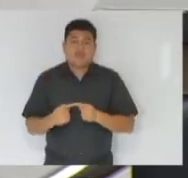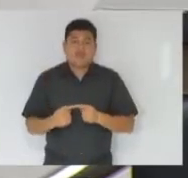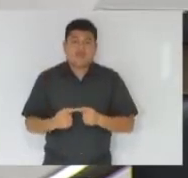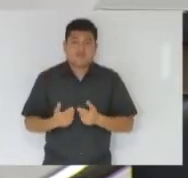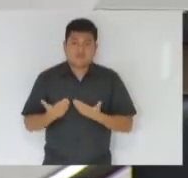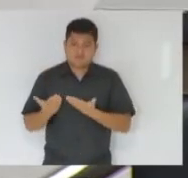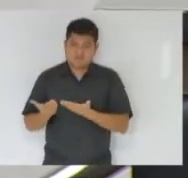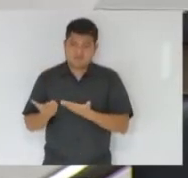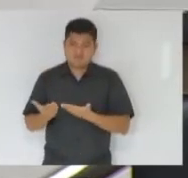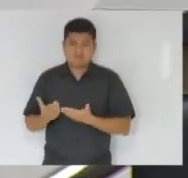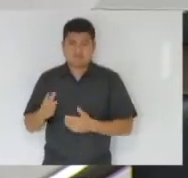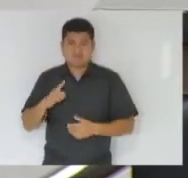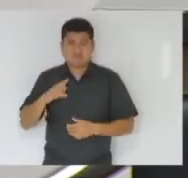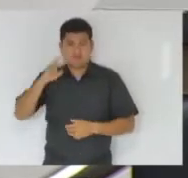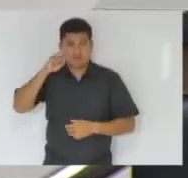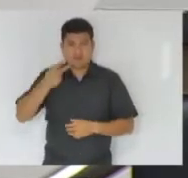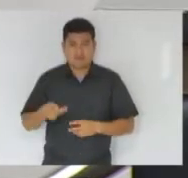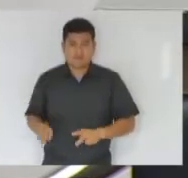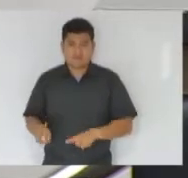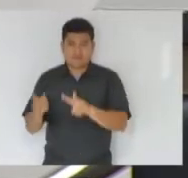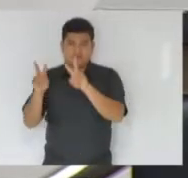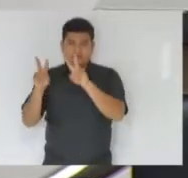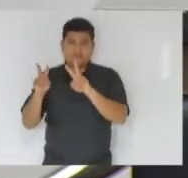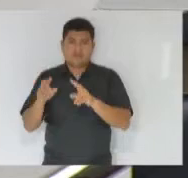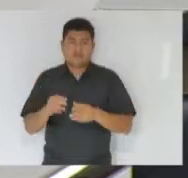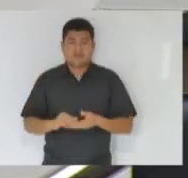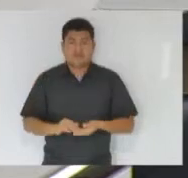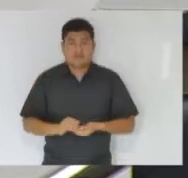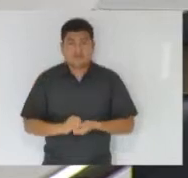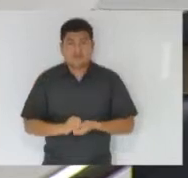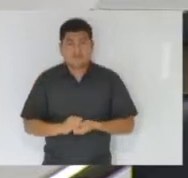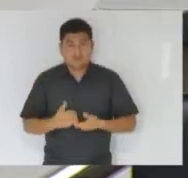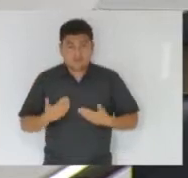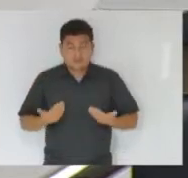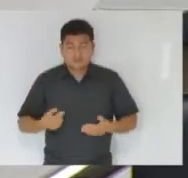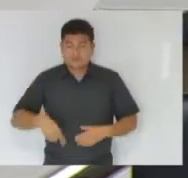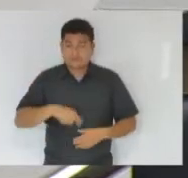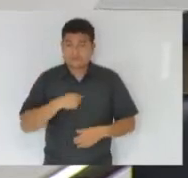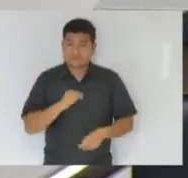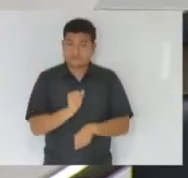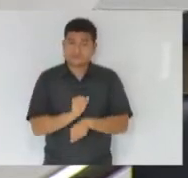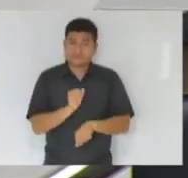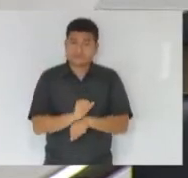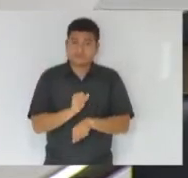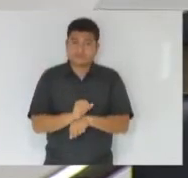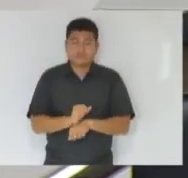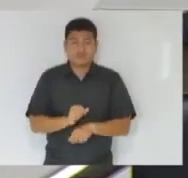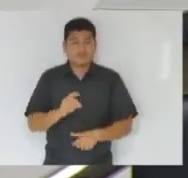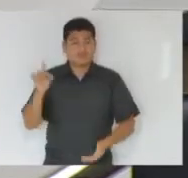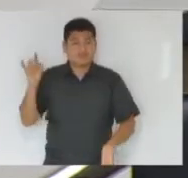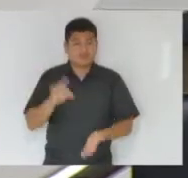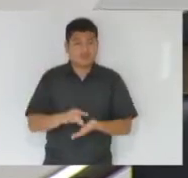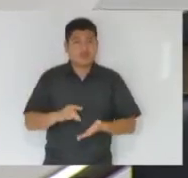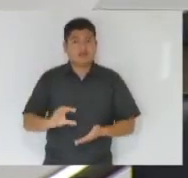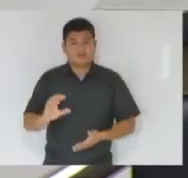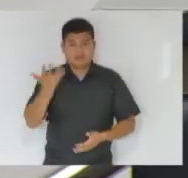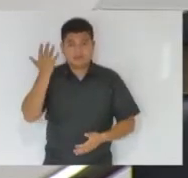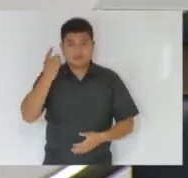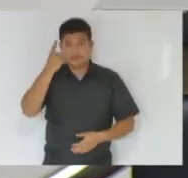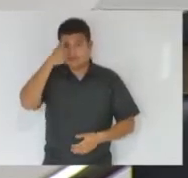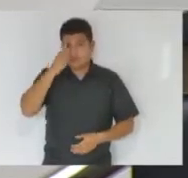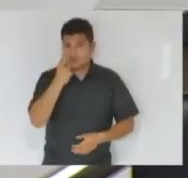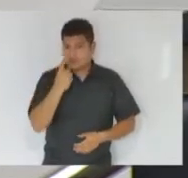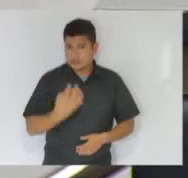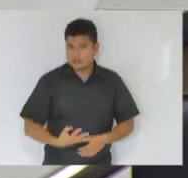nesse sentido da saúde, que é tão importante e primordial. Então, nós esperamos que, de fato, ocorra, no dia 14 de